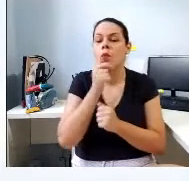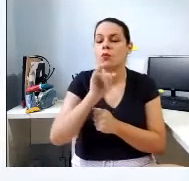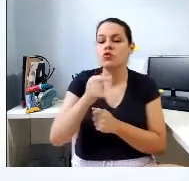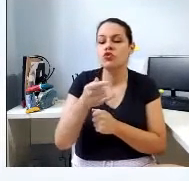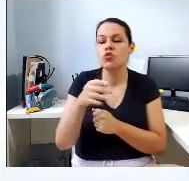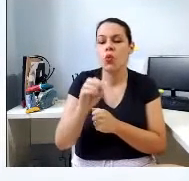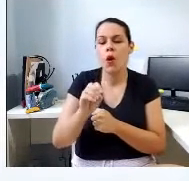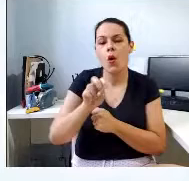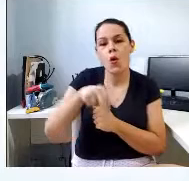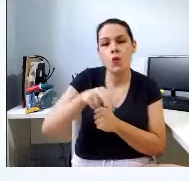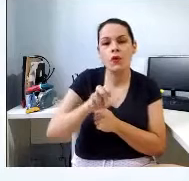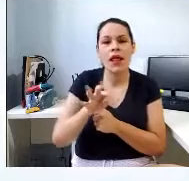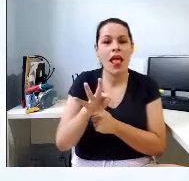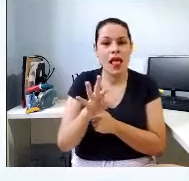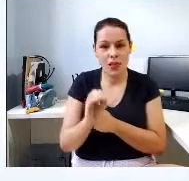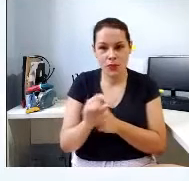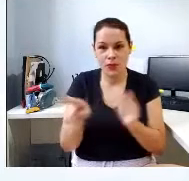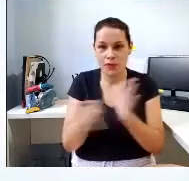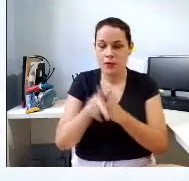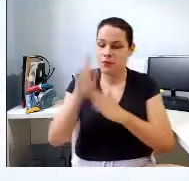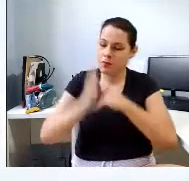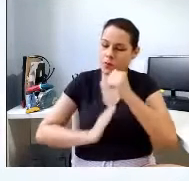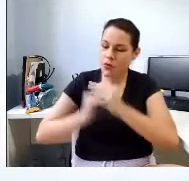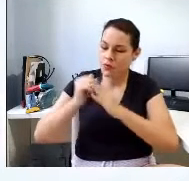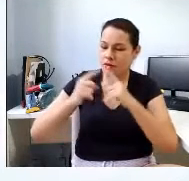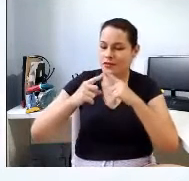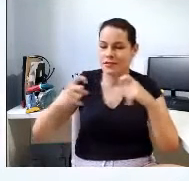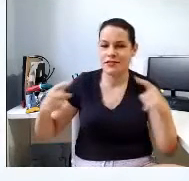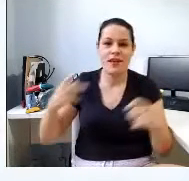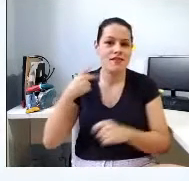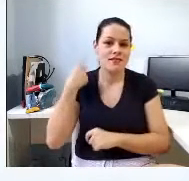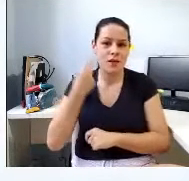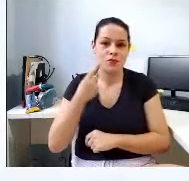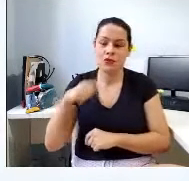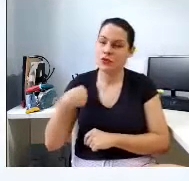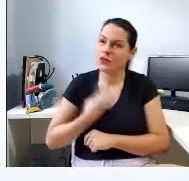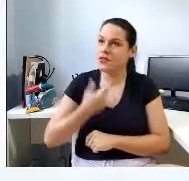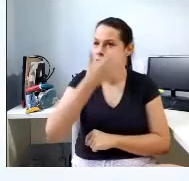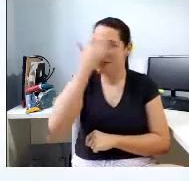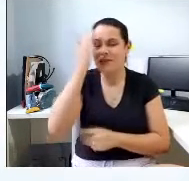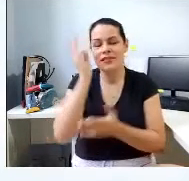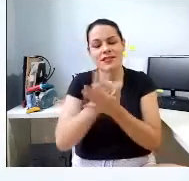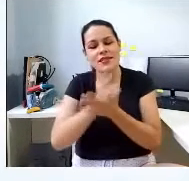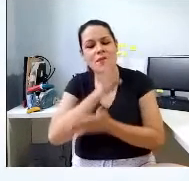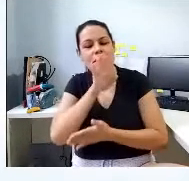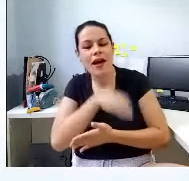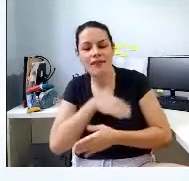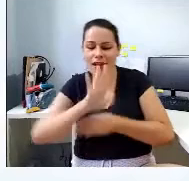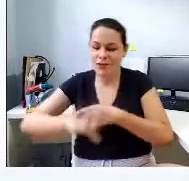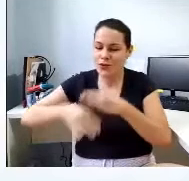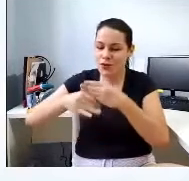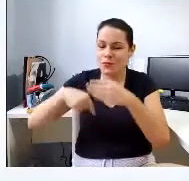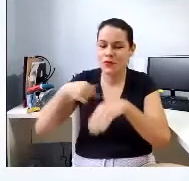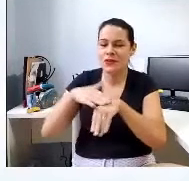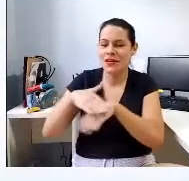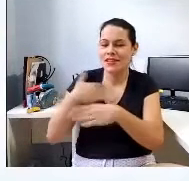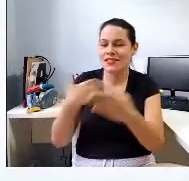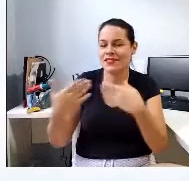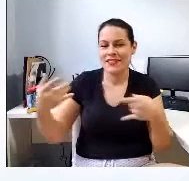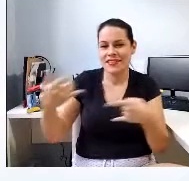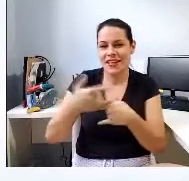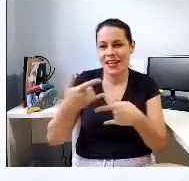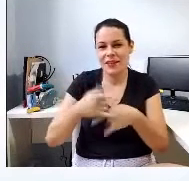Vargas Neto, cientista político, o nosso mago de todas as tardes. Ele que tem a visão